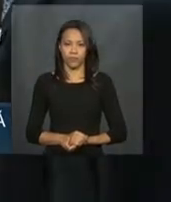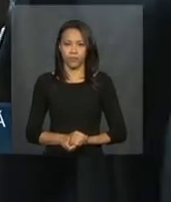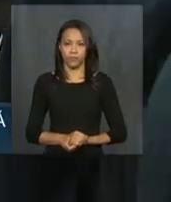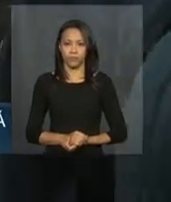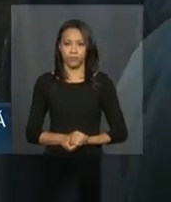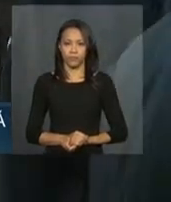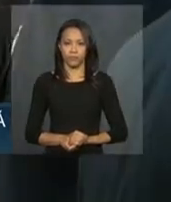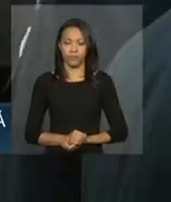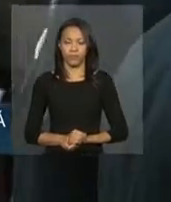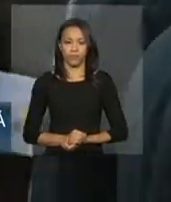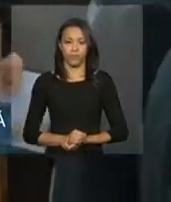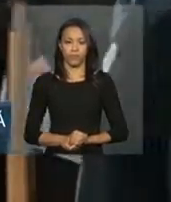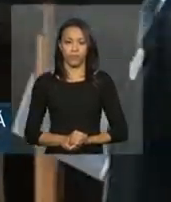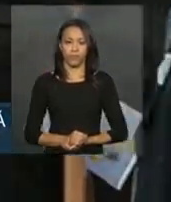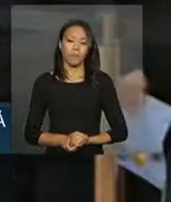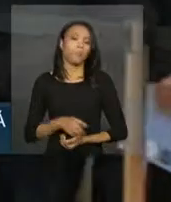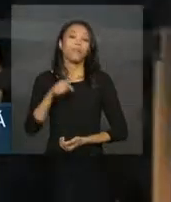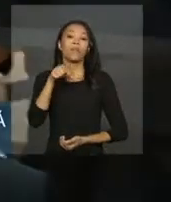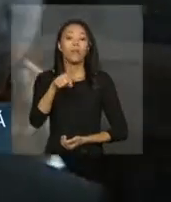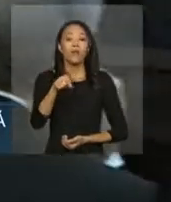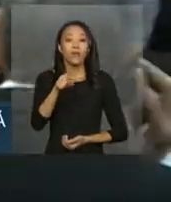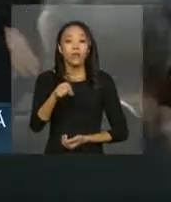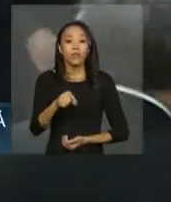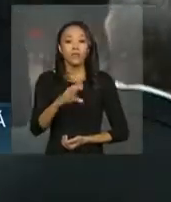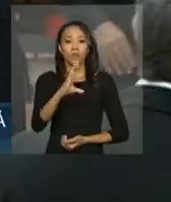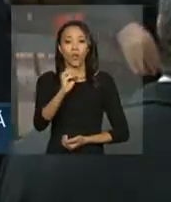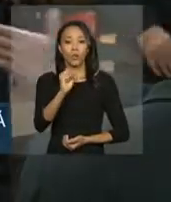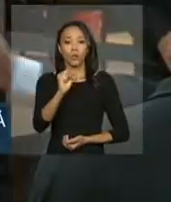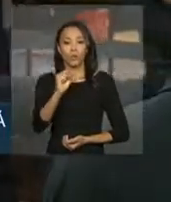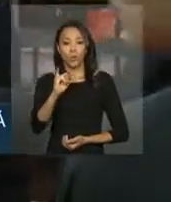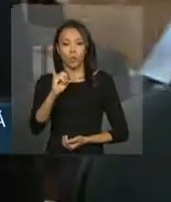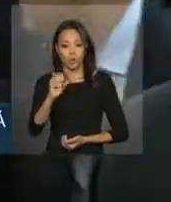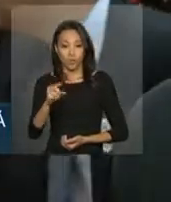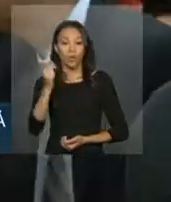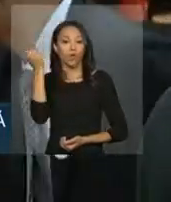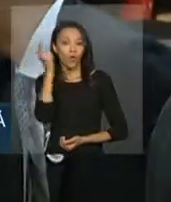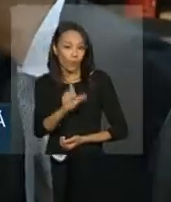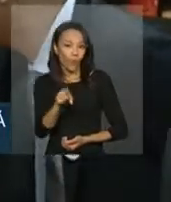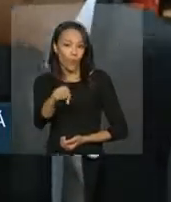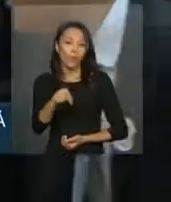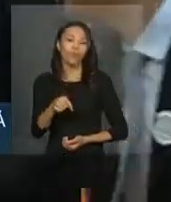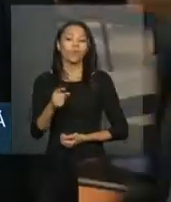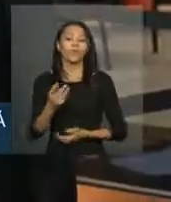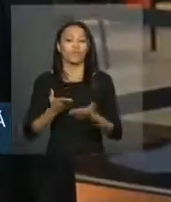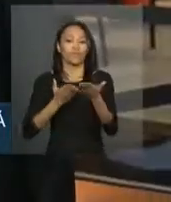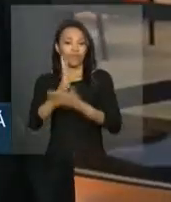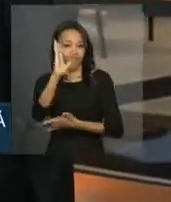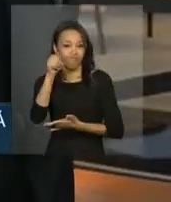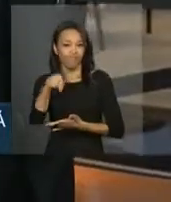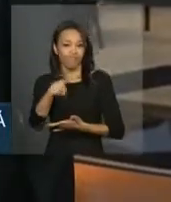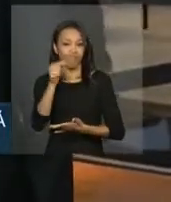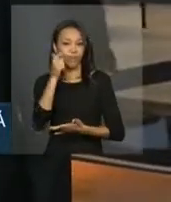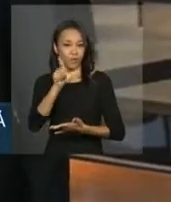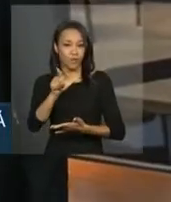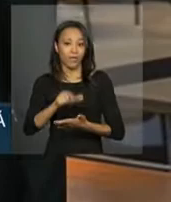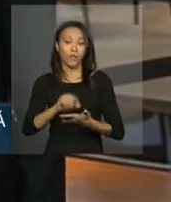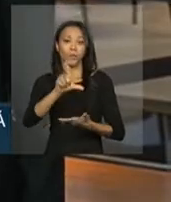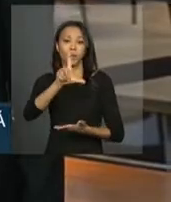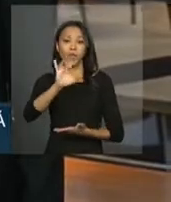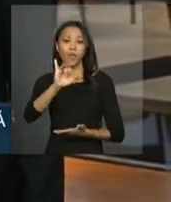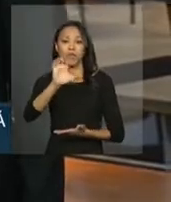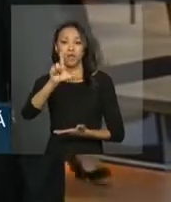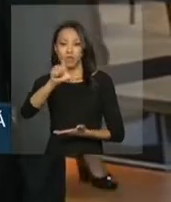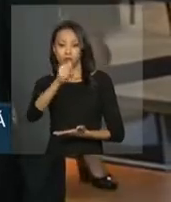diretos o consórcio ebelo monte foi declarado então vencedor do leilão da linha de transmissão de de